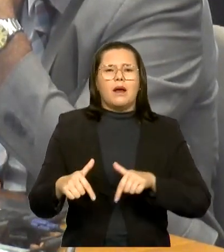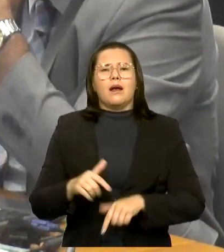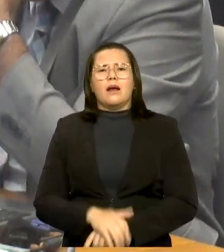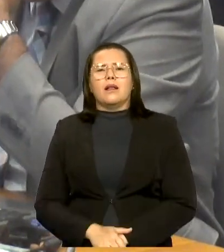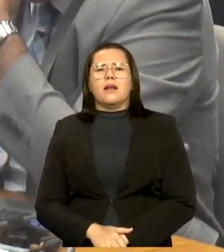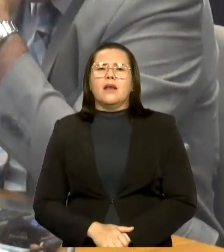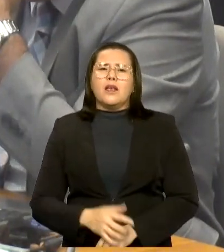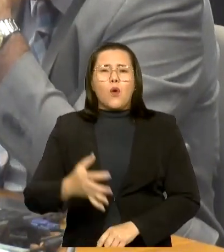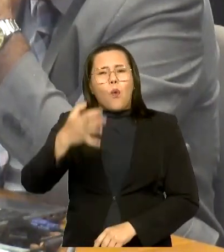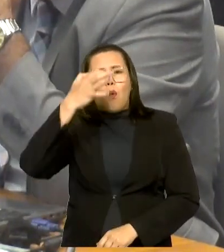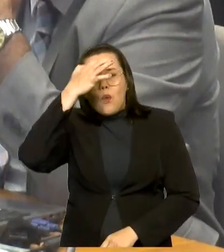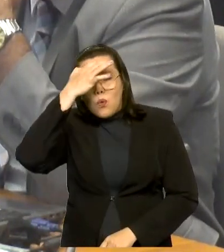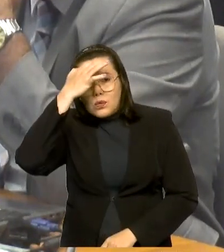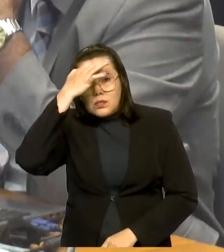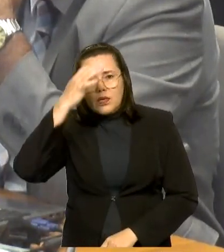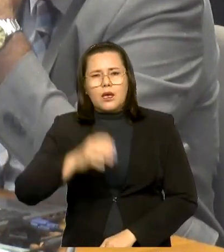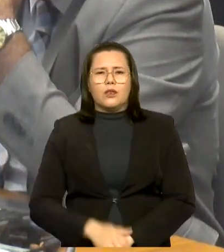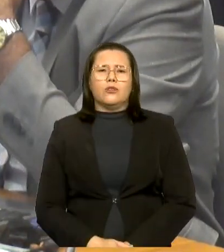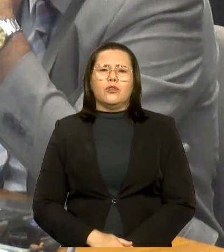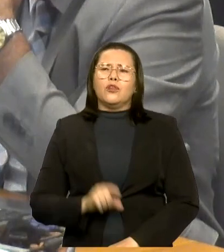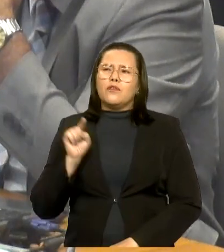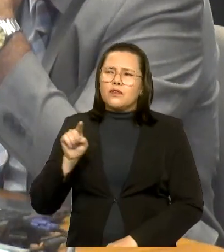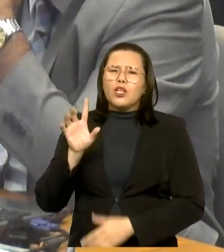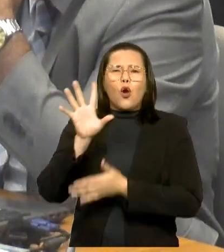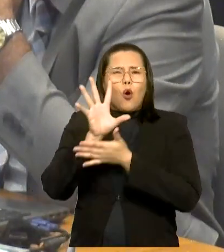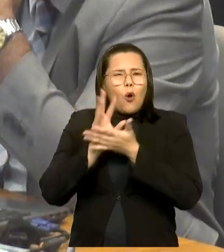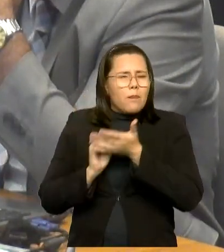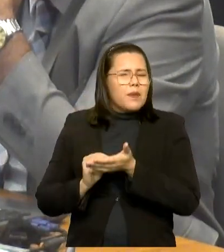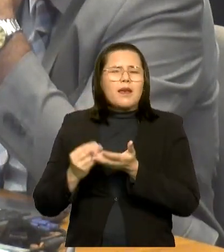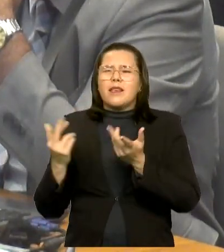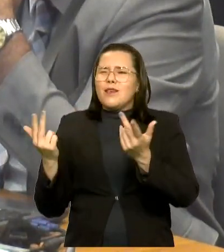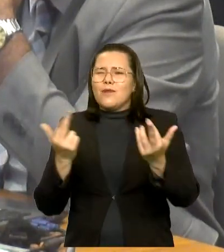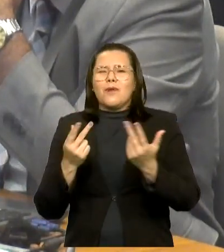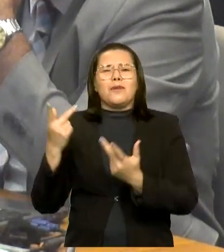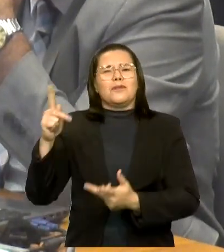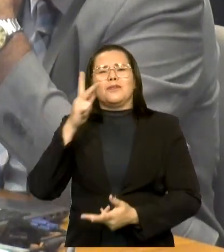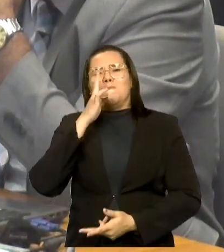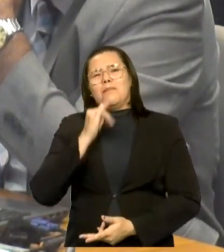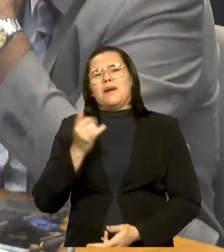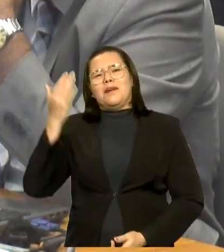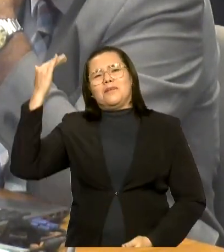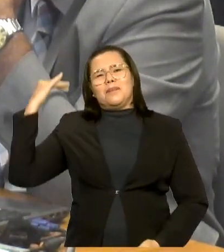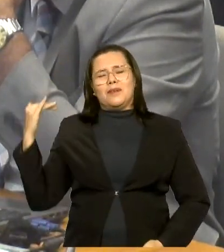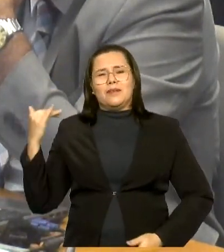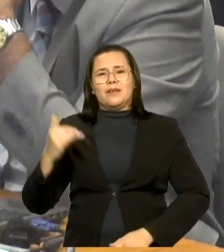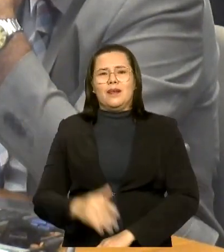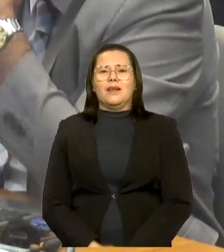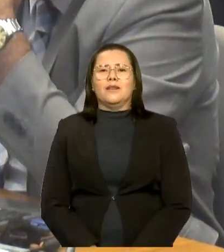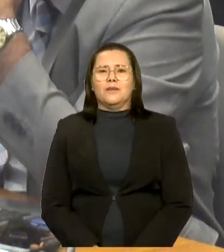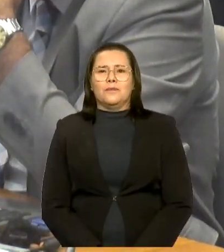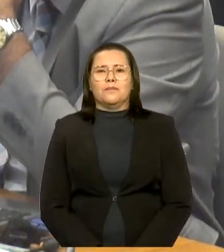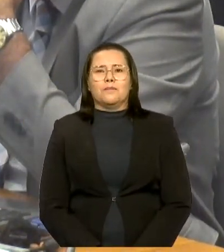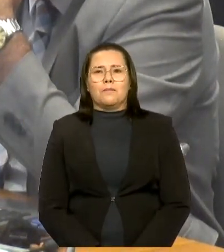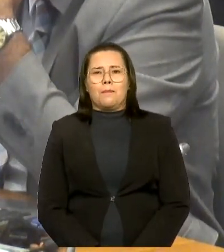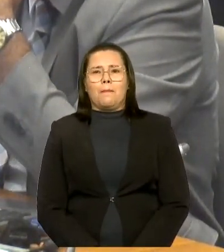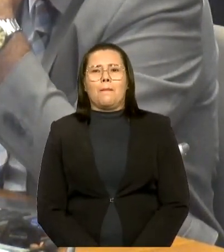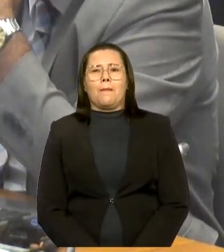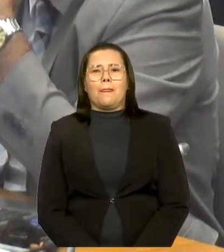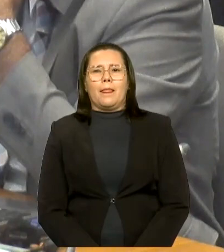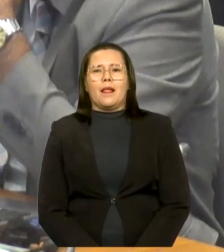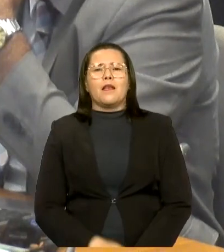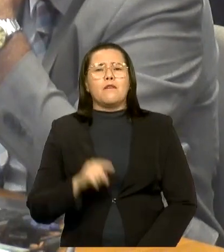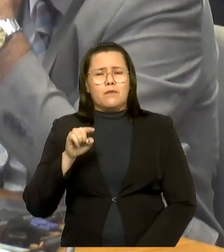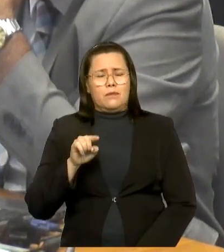essa característica. Aliás, Vossa Excelência herdou várias, dentre elas a retórica que o senhor está repetindo seu pai aqui nessa casa. Então, parabéns, deputado